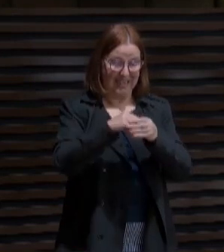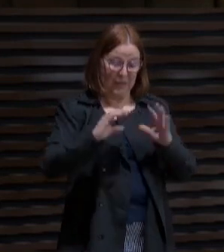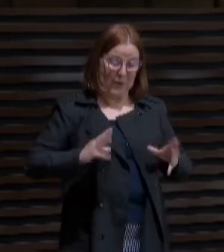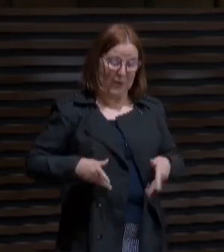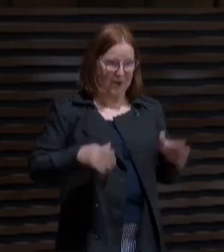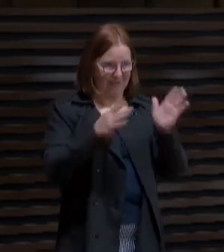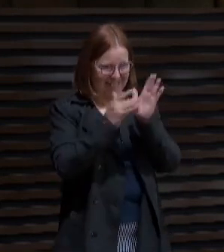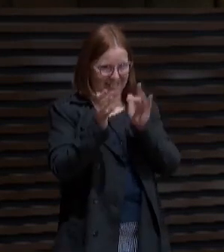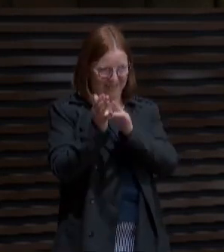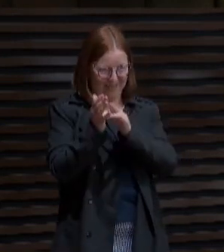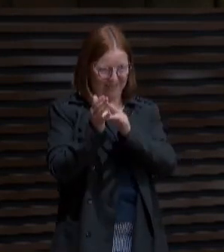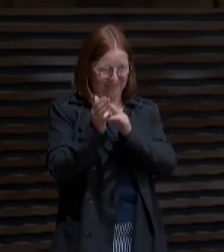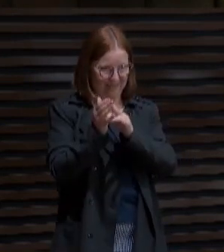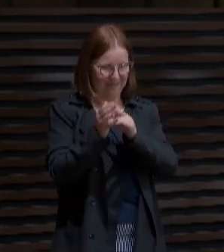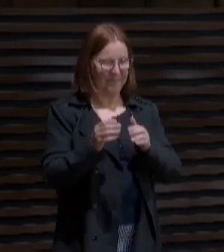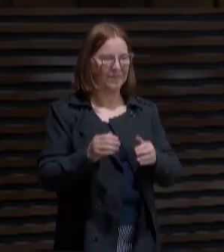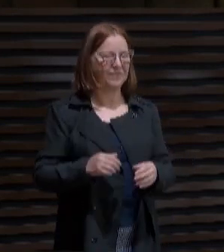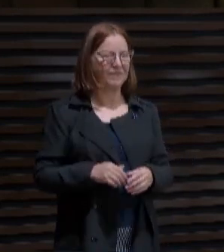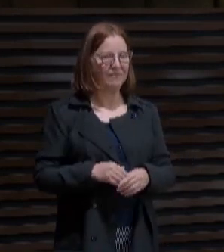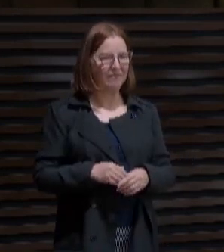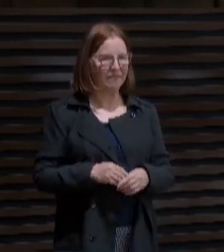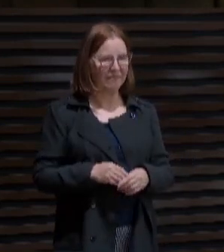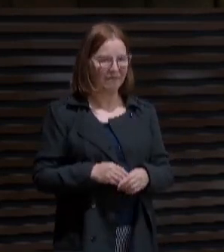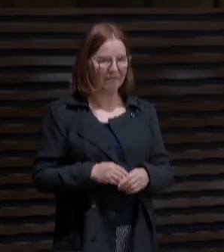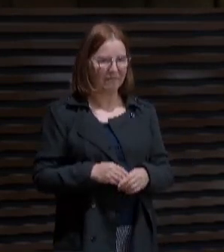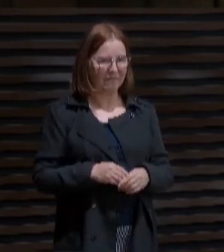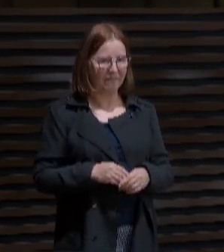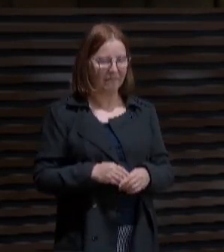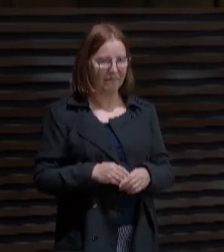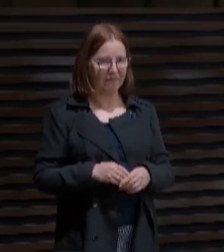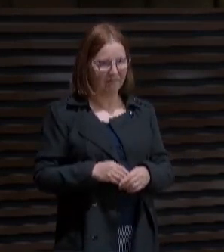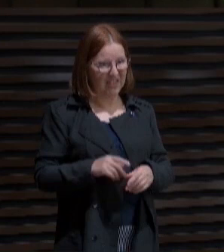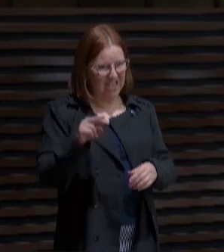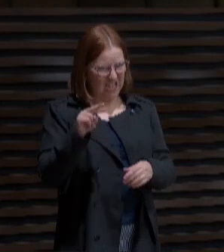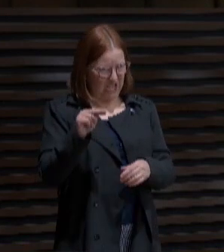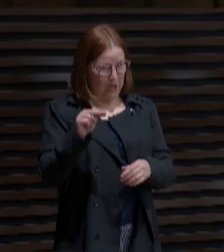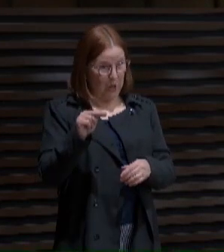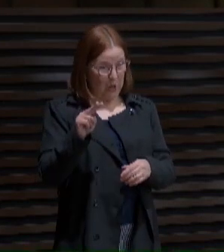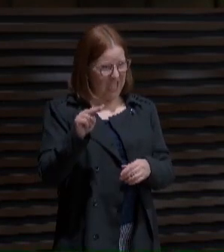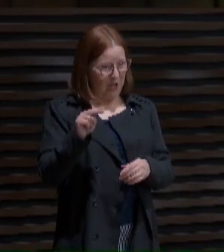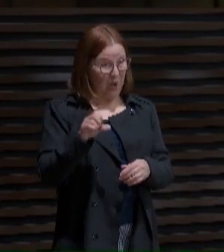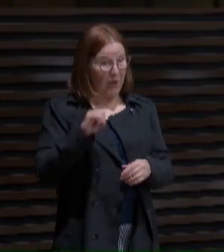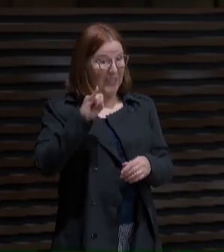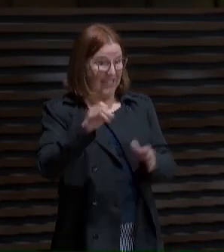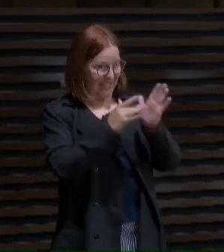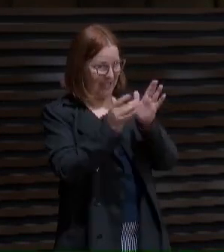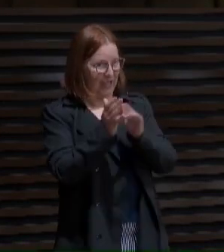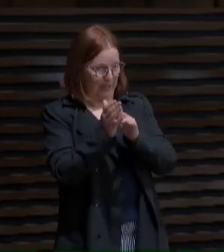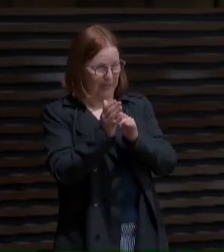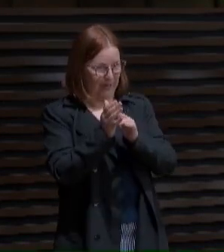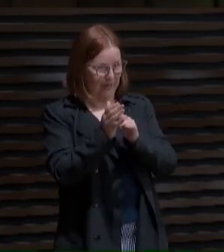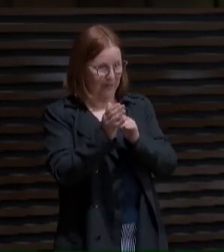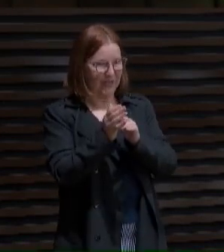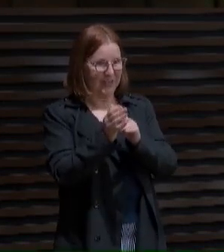Foram colocados na conta dele, como se ele tivesse cometido pessoalmente. E ele foi